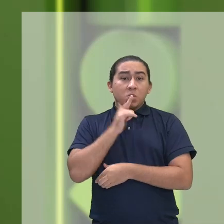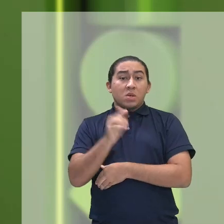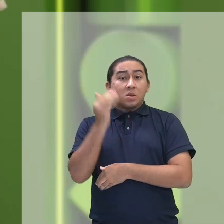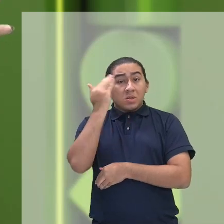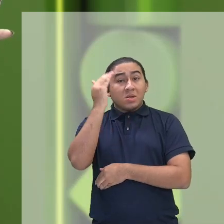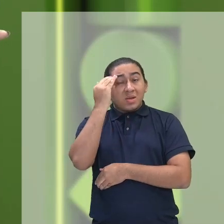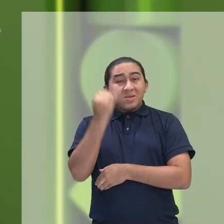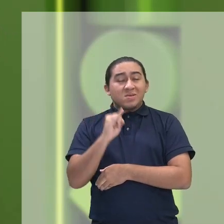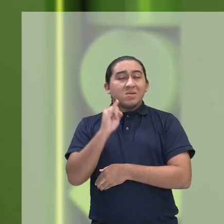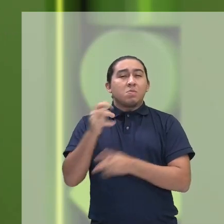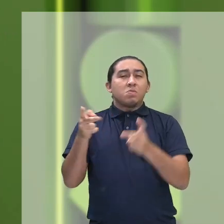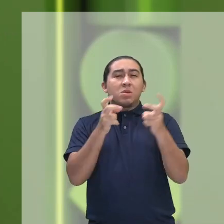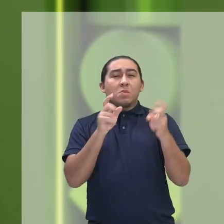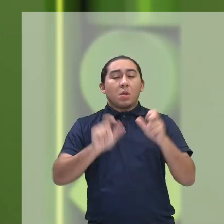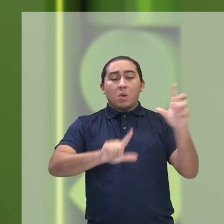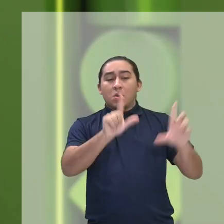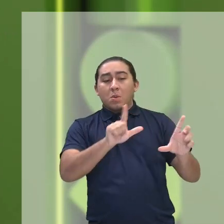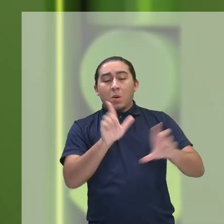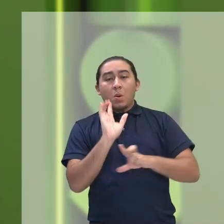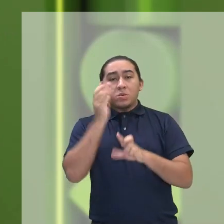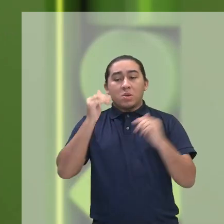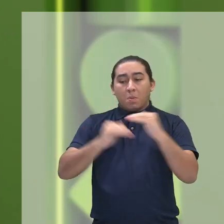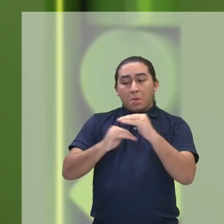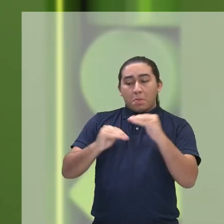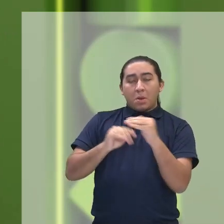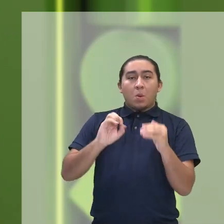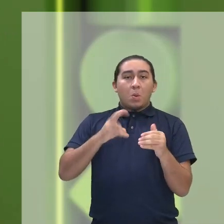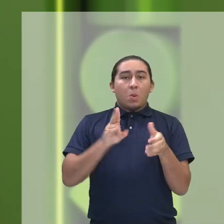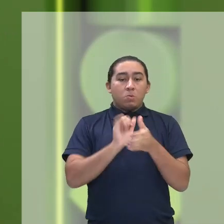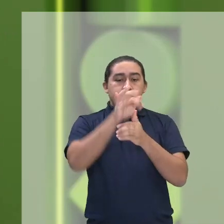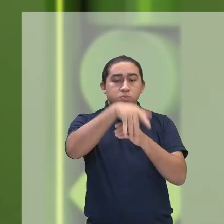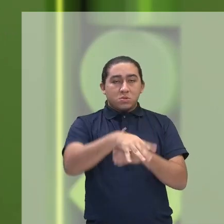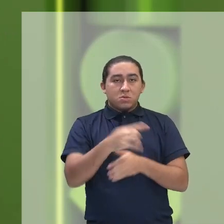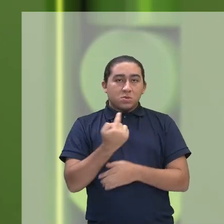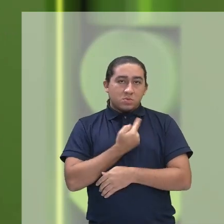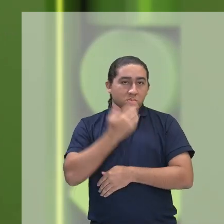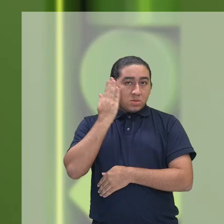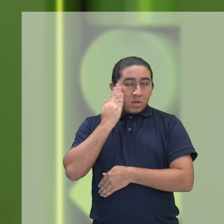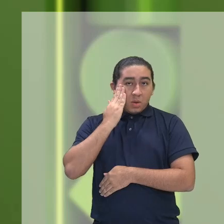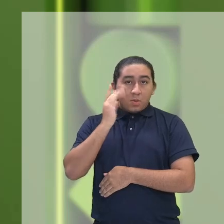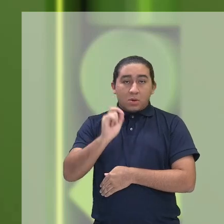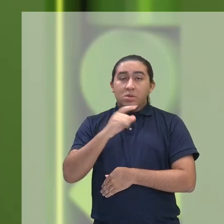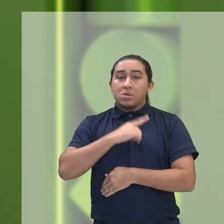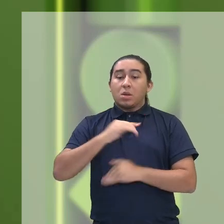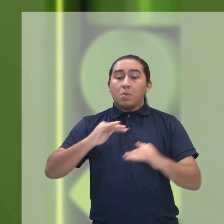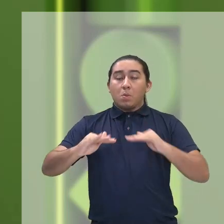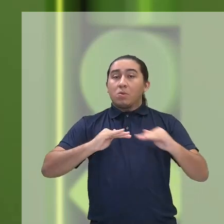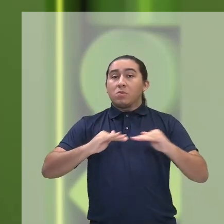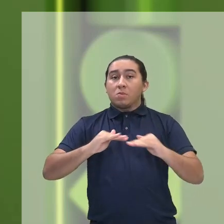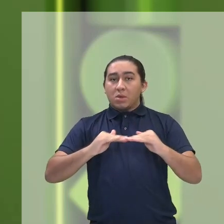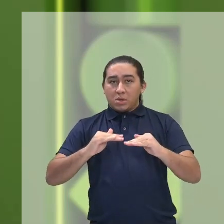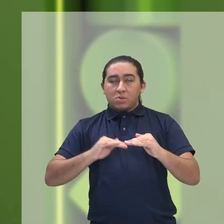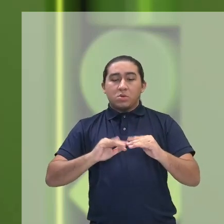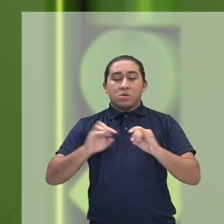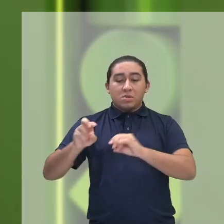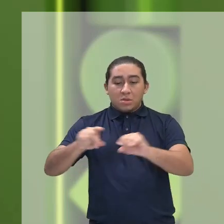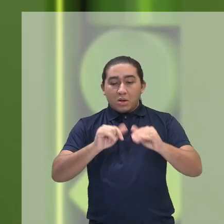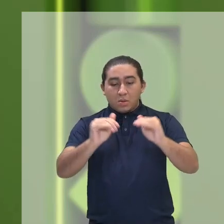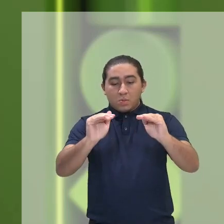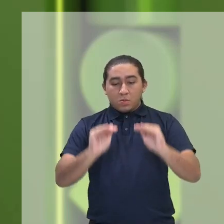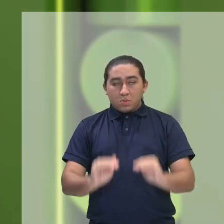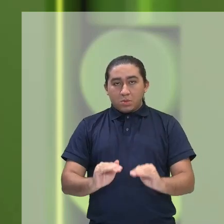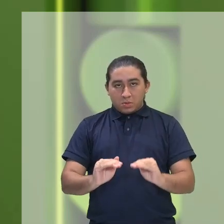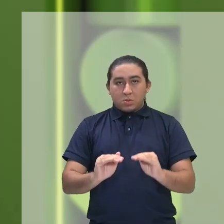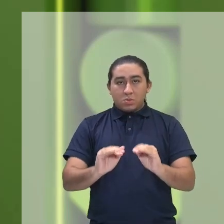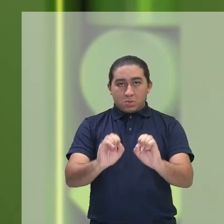né? Aconteceu um terremoto, tem um vulcão em erupção, a gente já sabe que é porque tem movimento de placas tectônicas logo